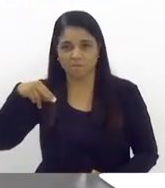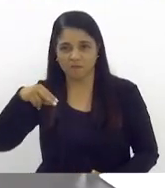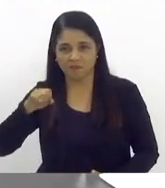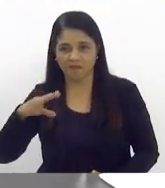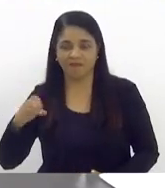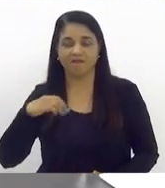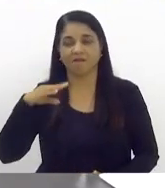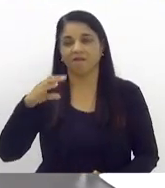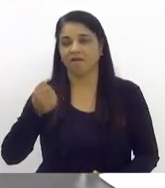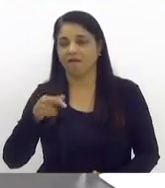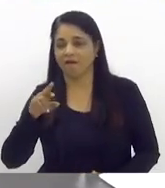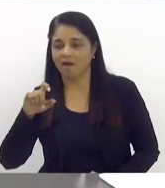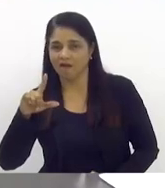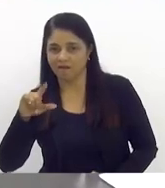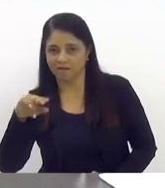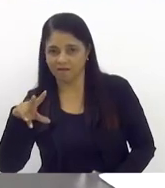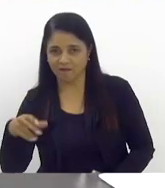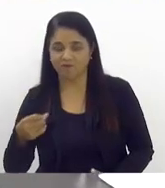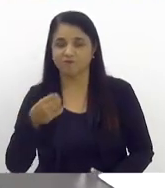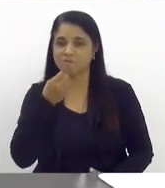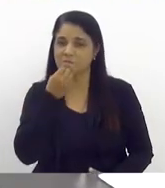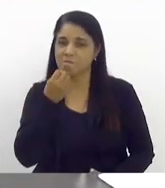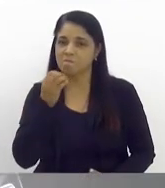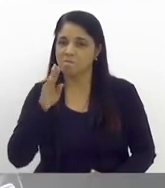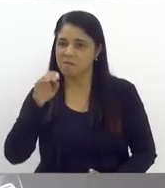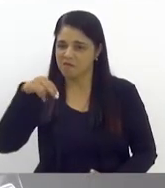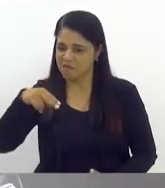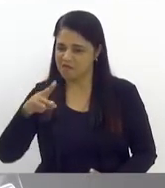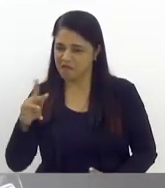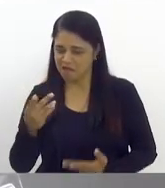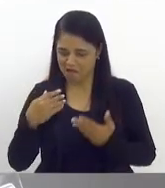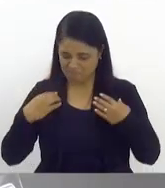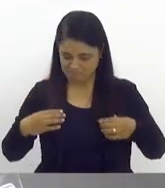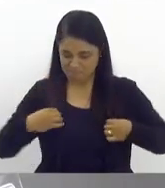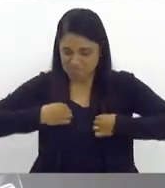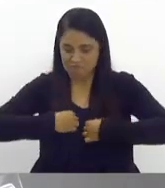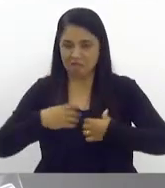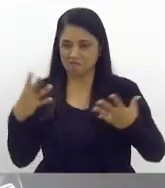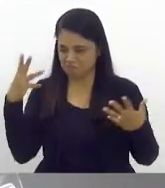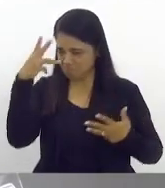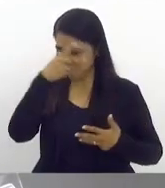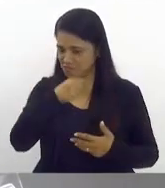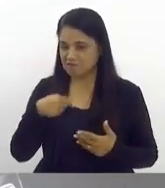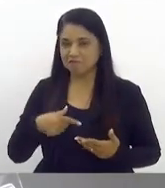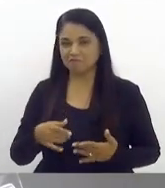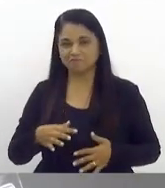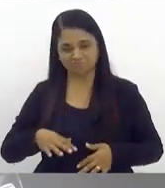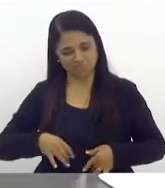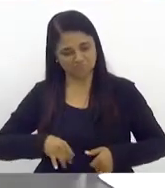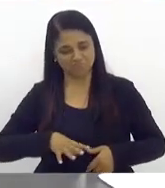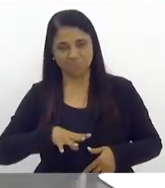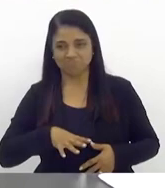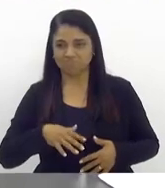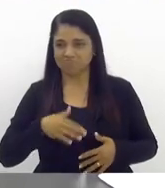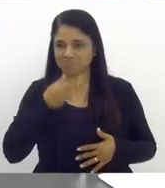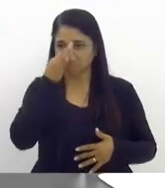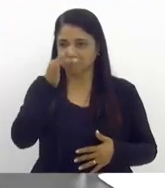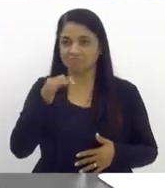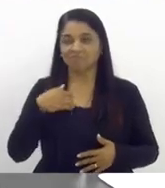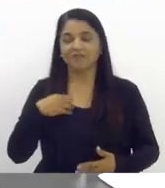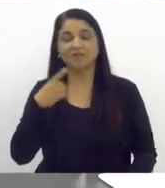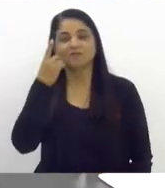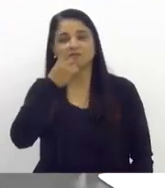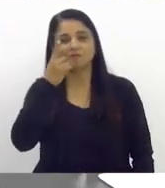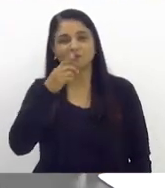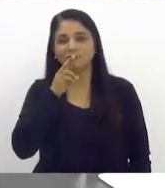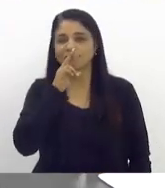Carlinhos BNH, seja bem-vindo com um terno bonito e elegante como esse. O deputado Murim, é uma